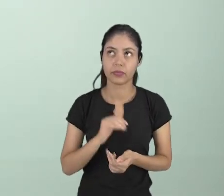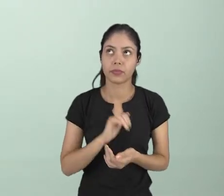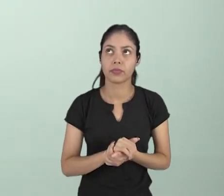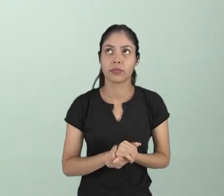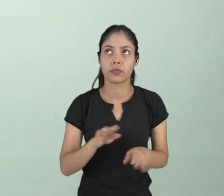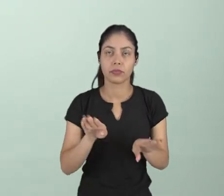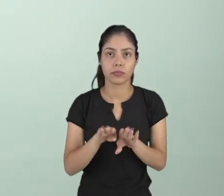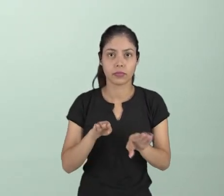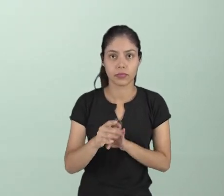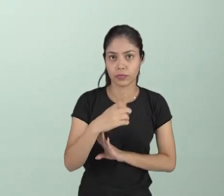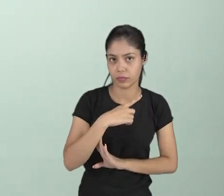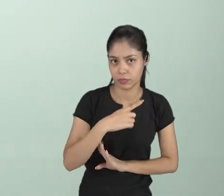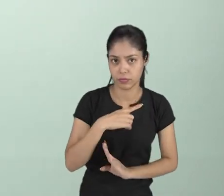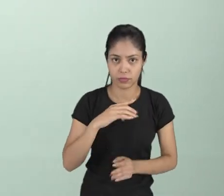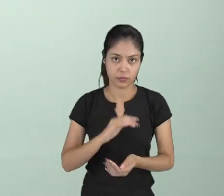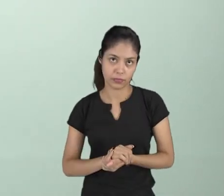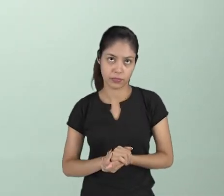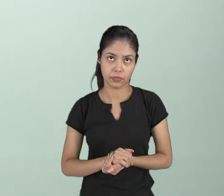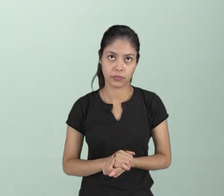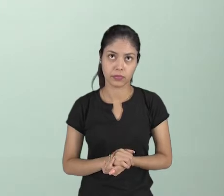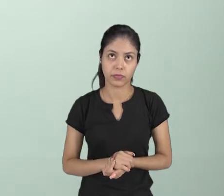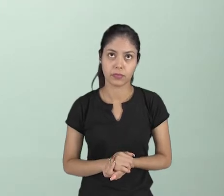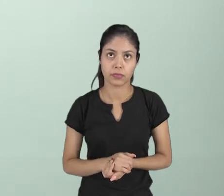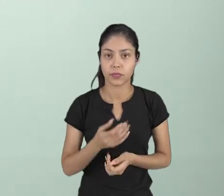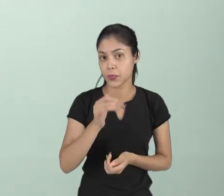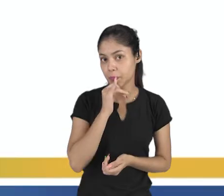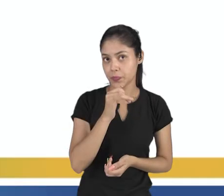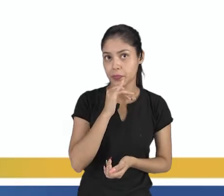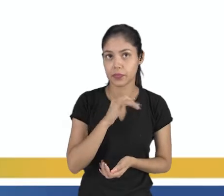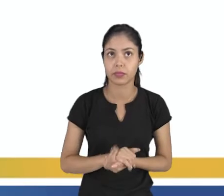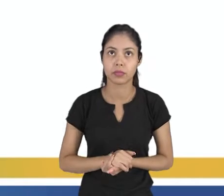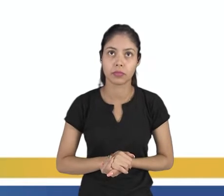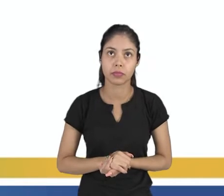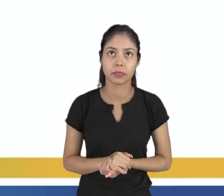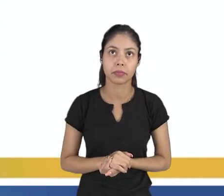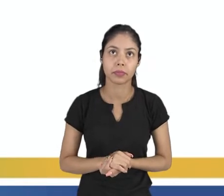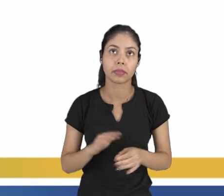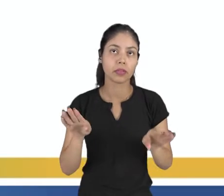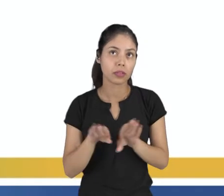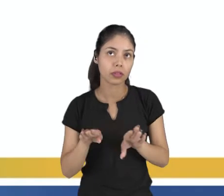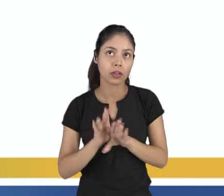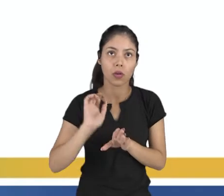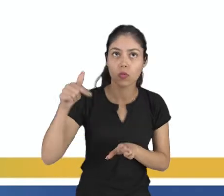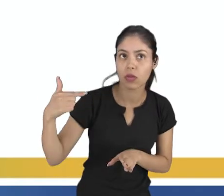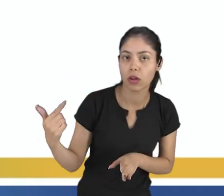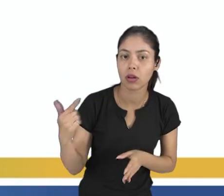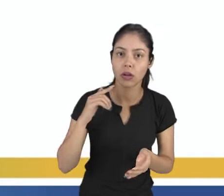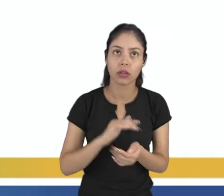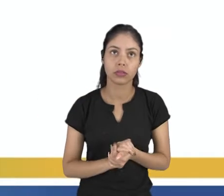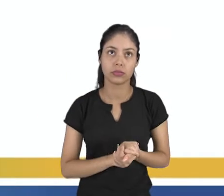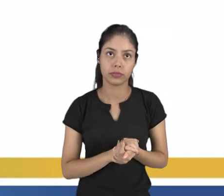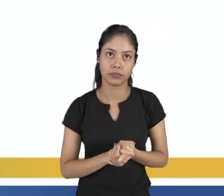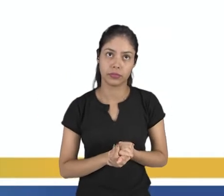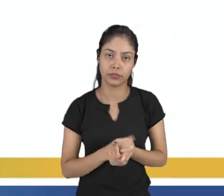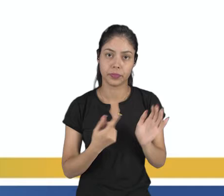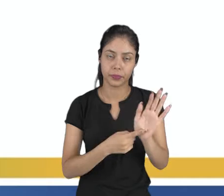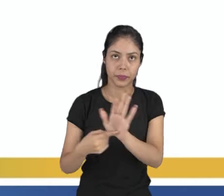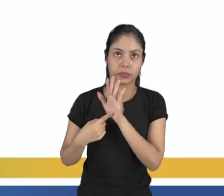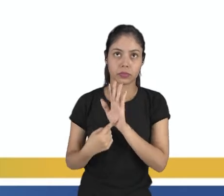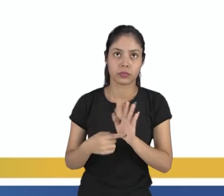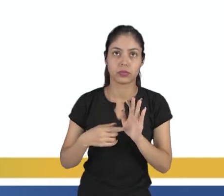e a encontrar esses registros nas cavernas, por exemplo. E aí uma outra referência é